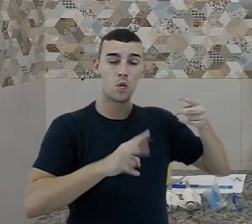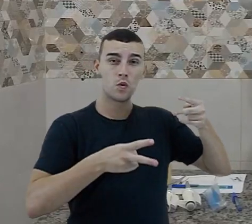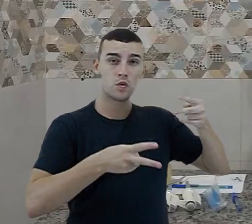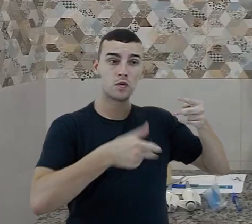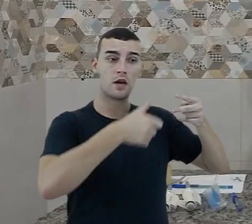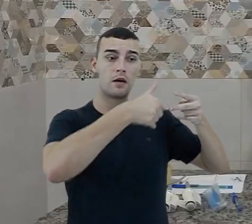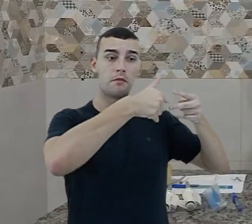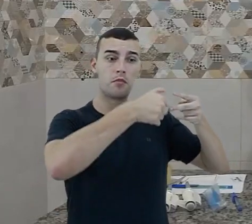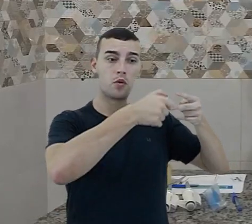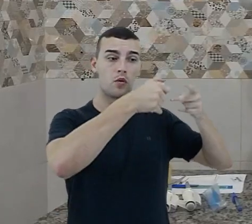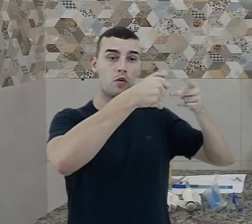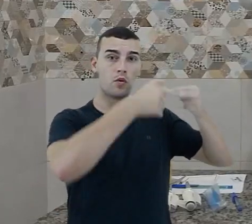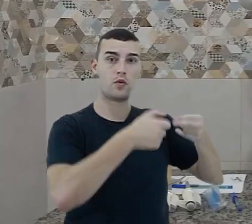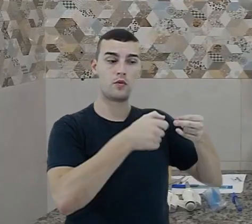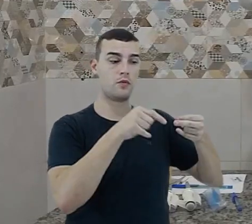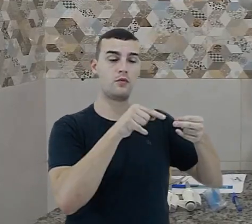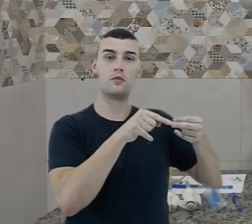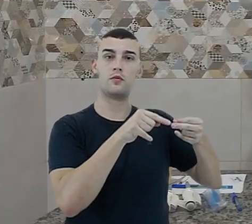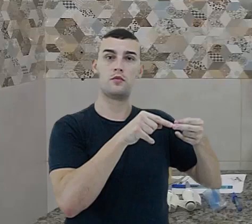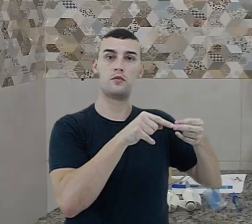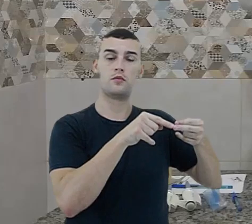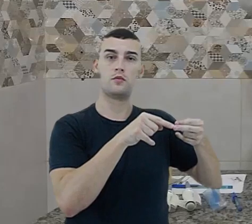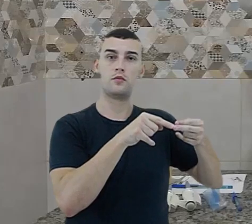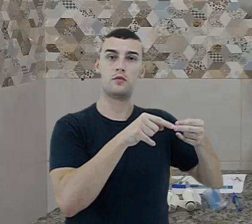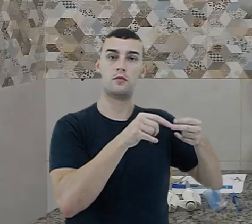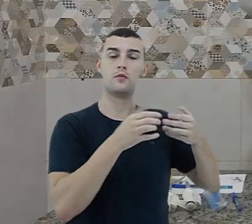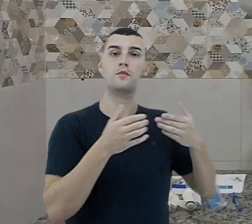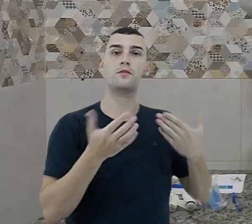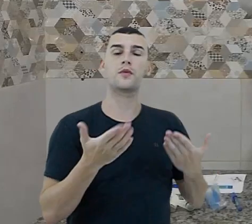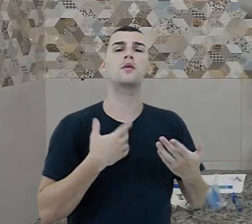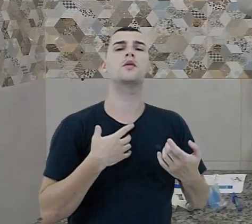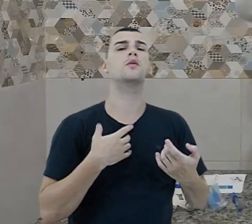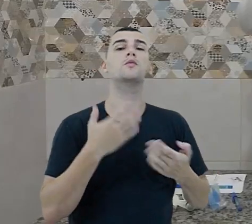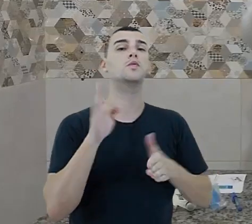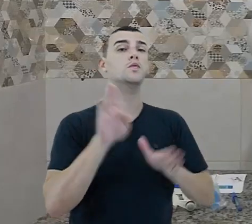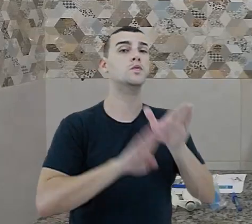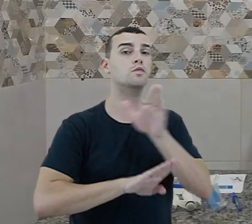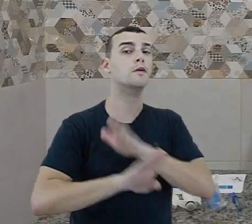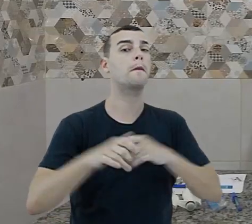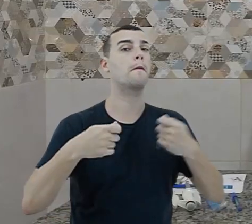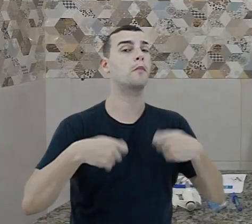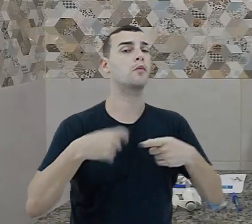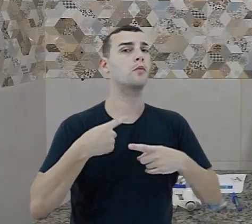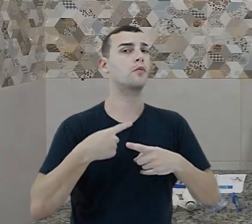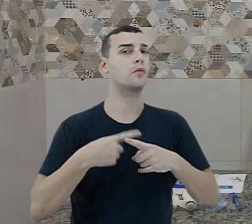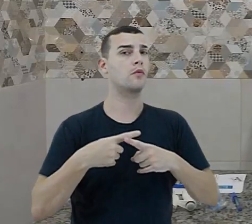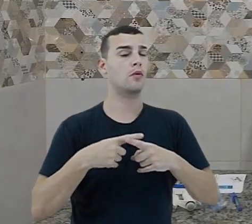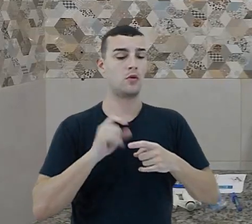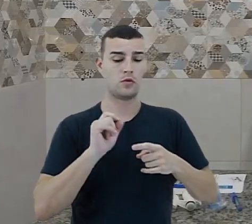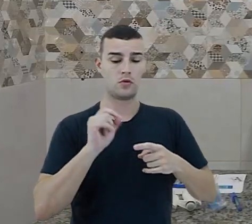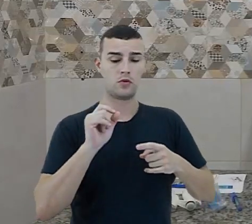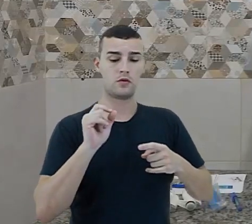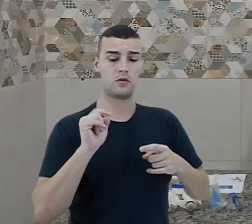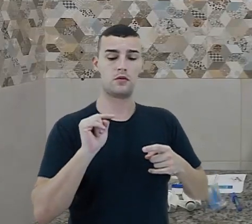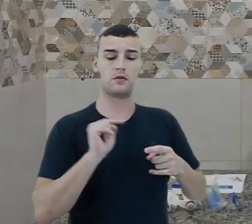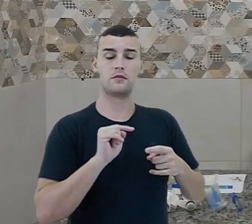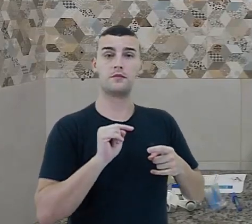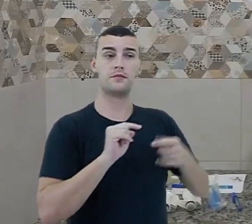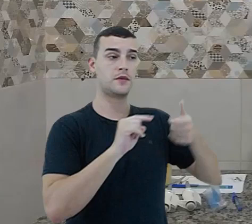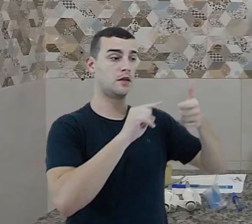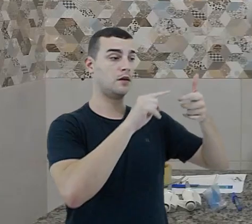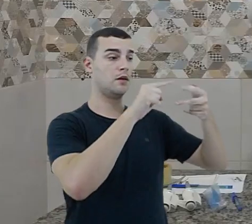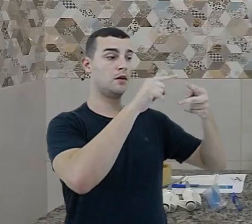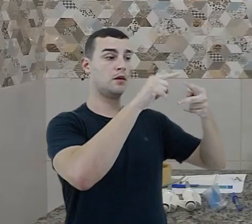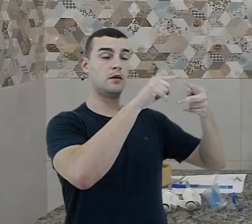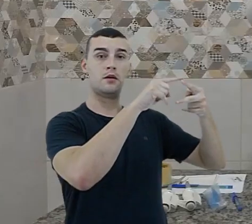estágio, e se eu continuar pressionando, eu vou para um segundo estágio. Então, eu tenho que ter muito cuidado com isso. O